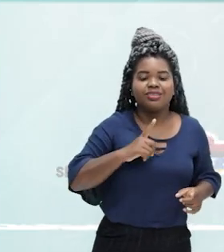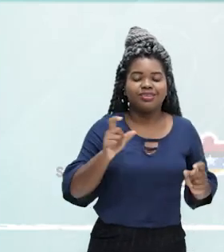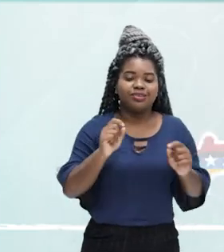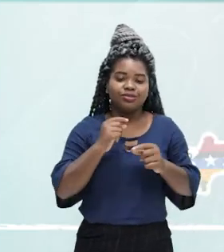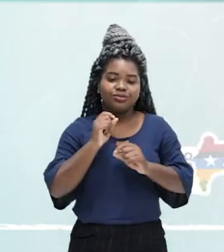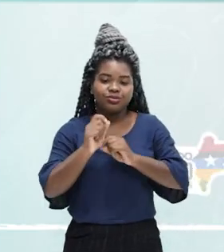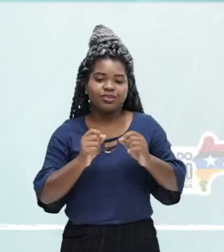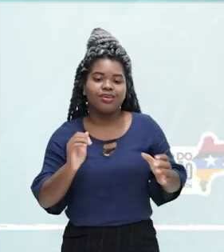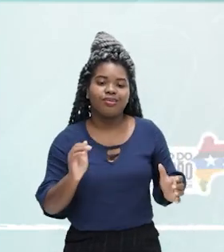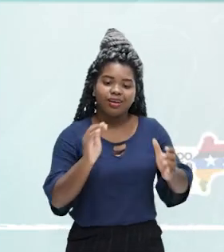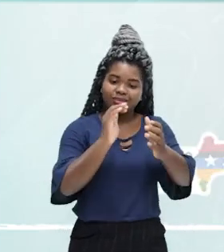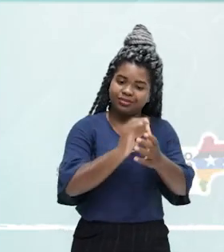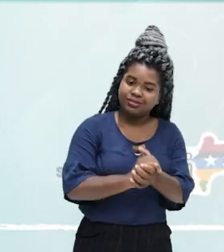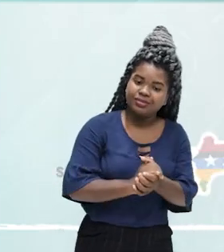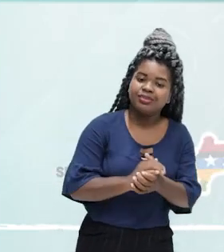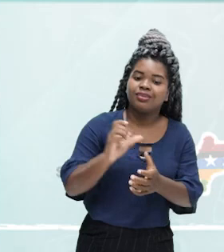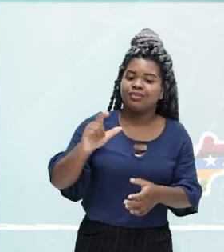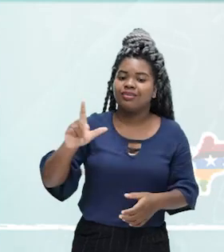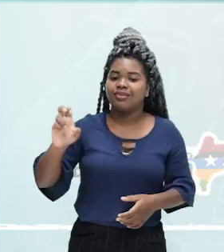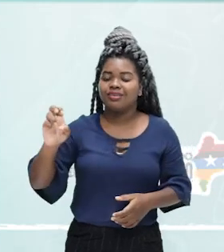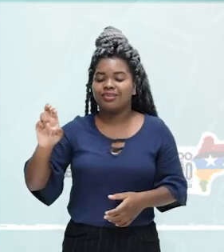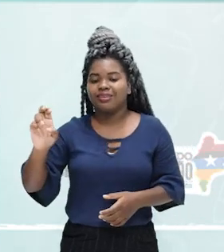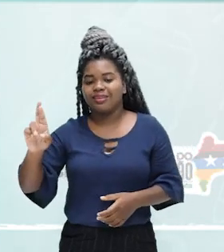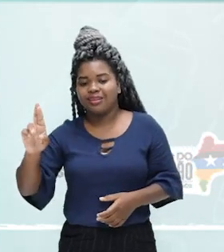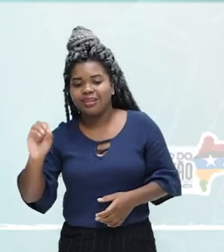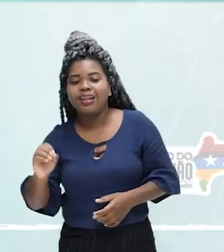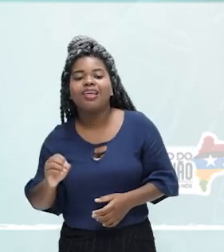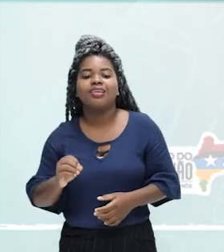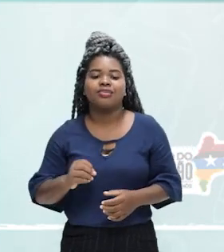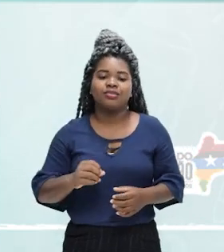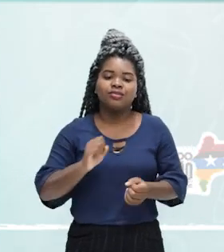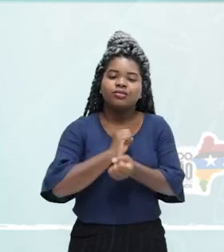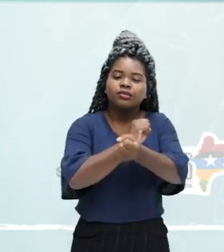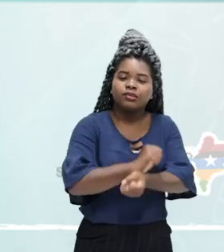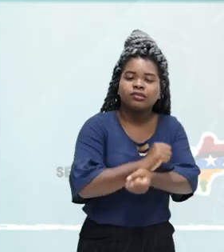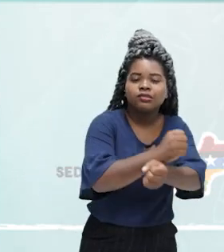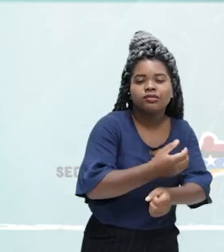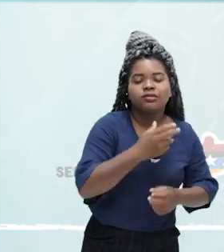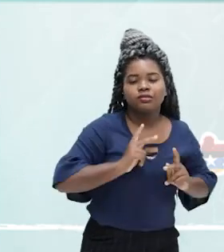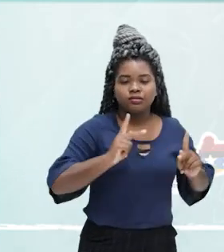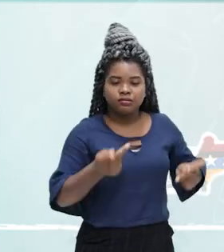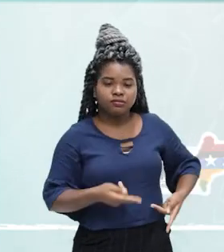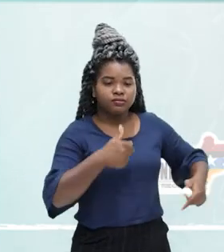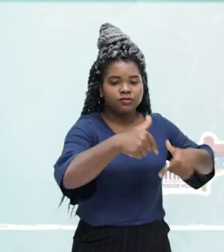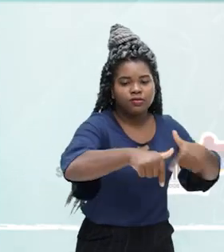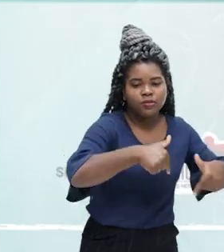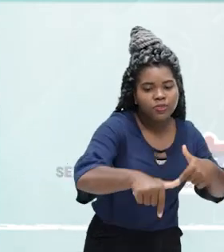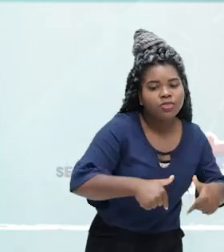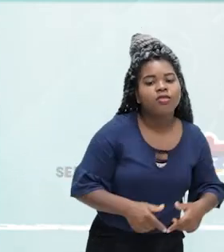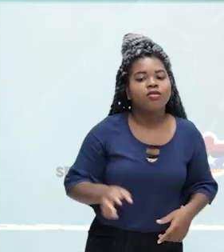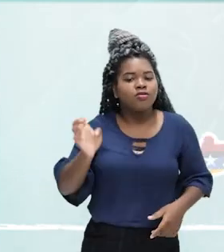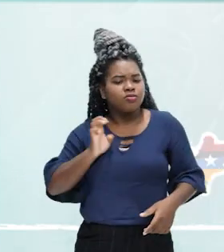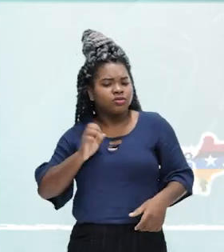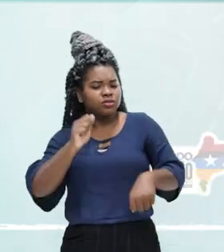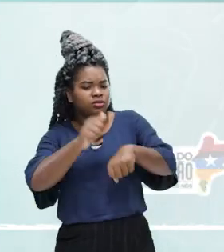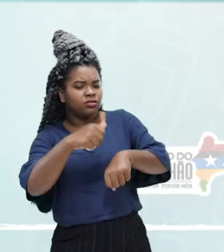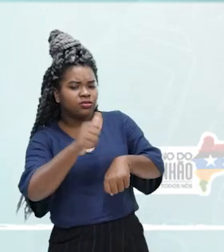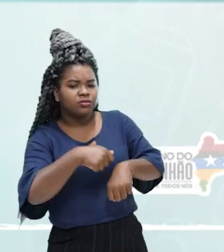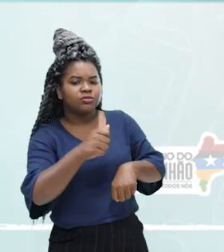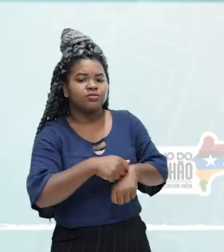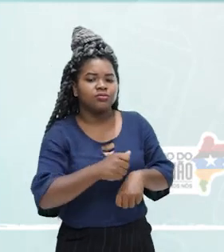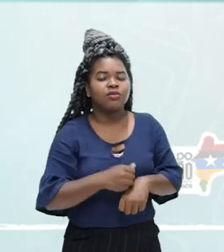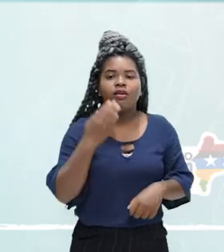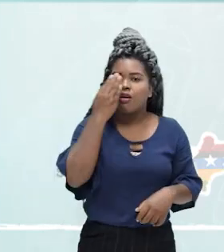a escravidão do homem ao trabalho, como meio de vencer na vida os ricos e pobres, os marginais, as